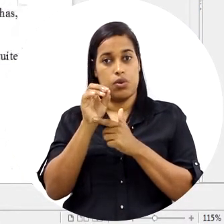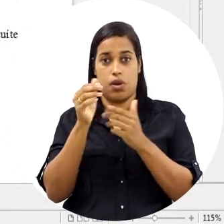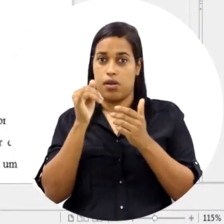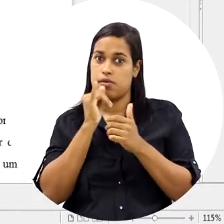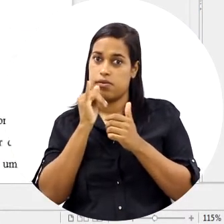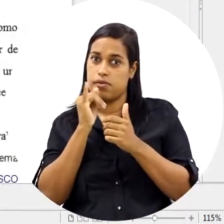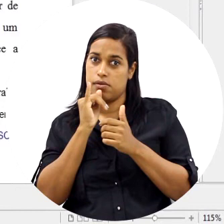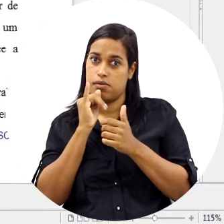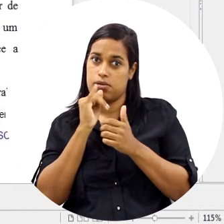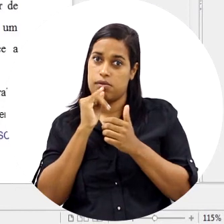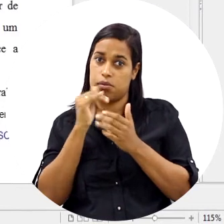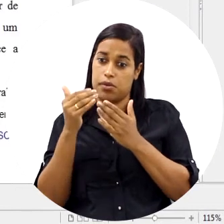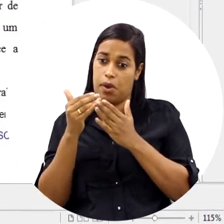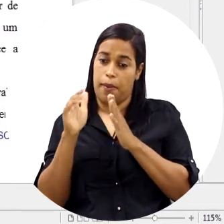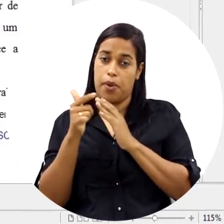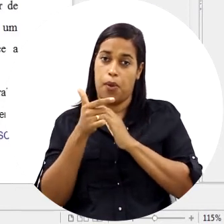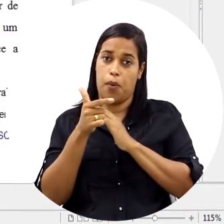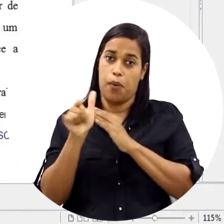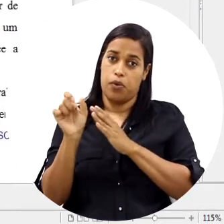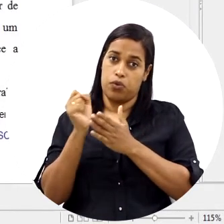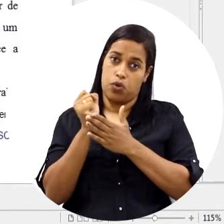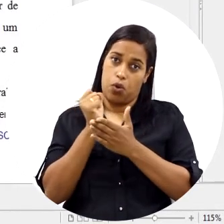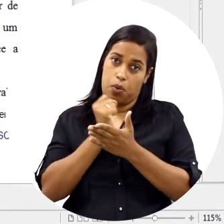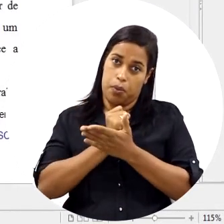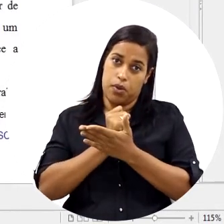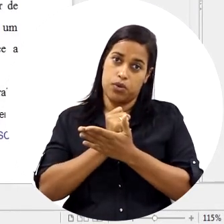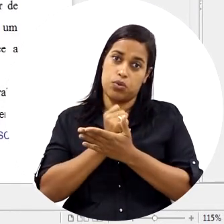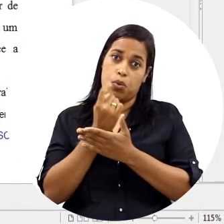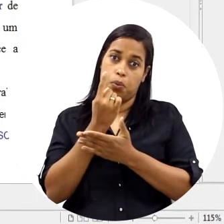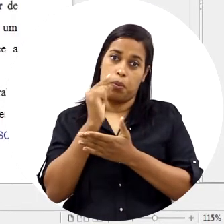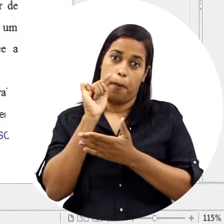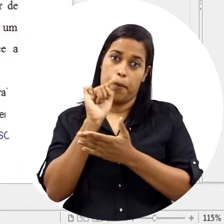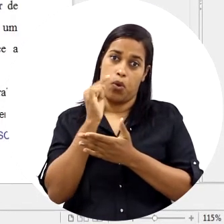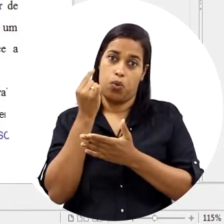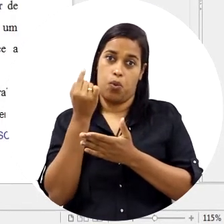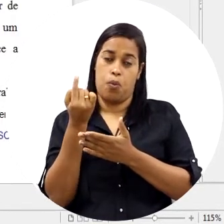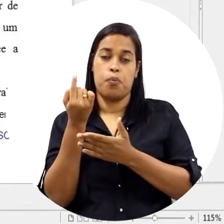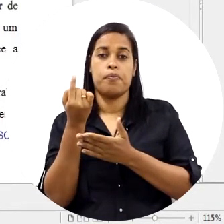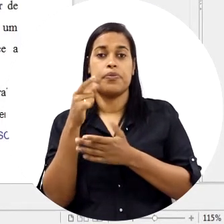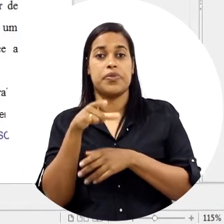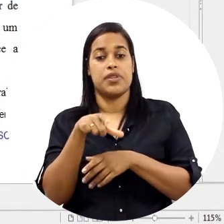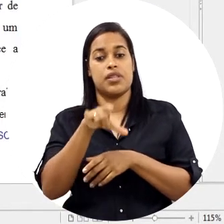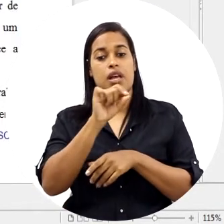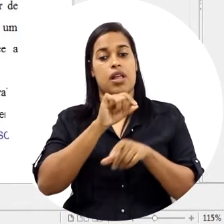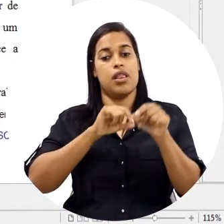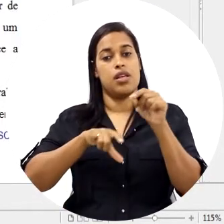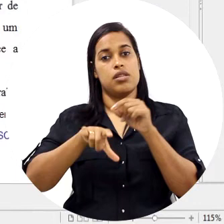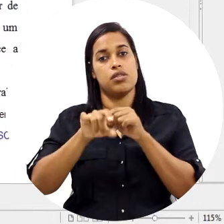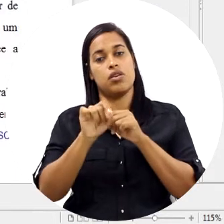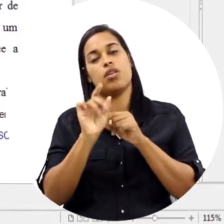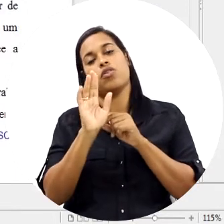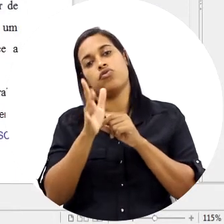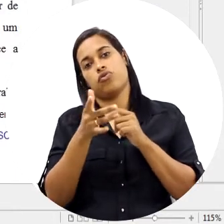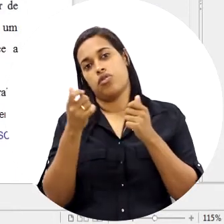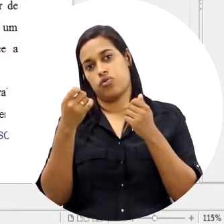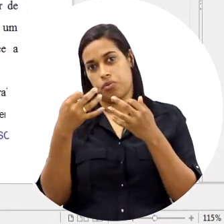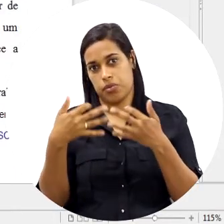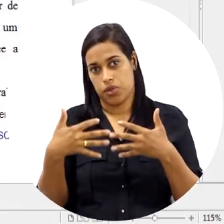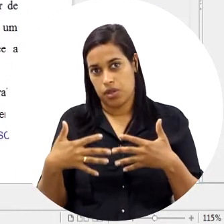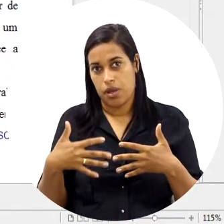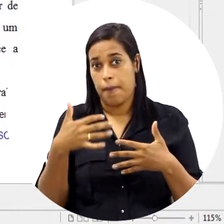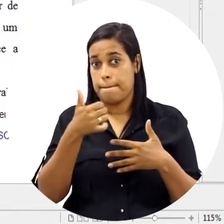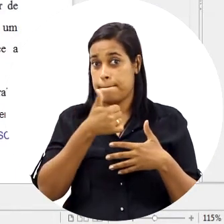abrir uma outra parte, um outro tópico do documento, esse item 1.1. Vamos selecionar, como falei, reforçando, tem